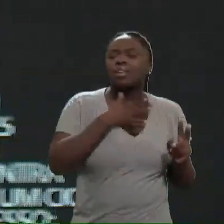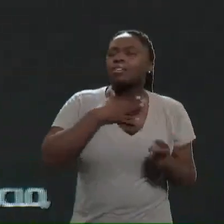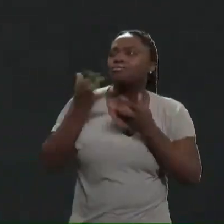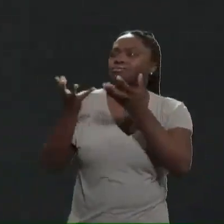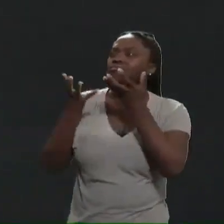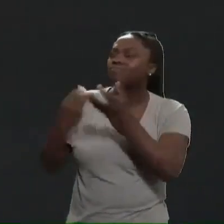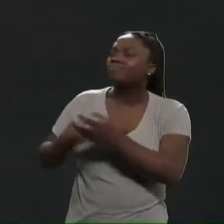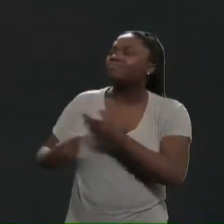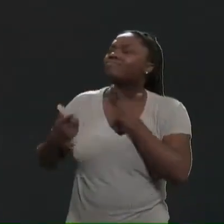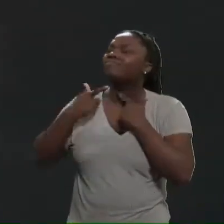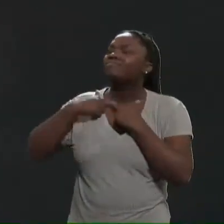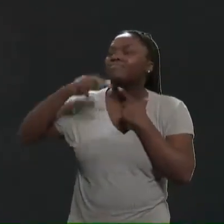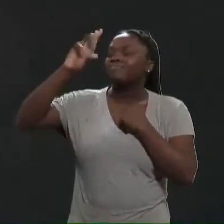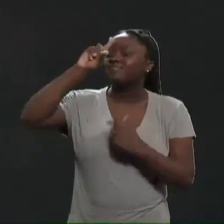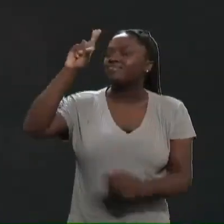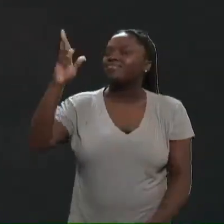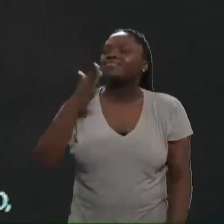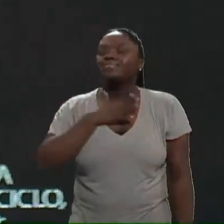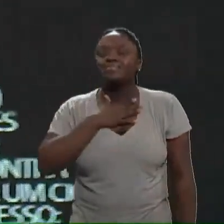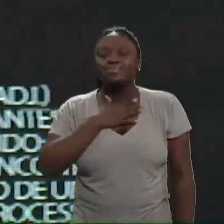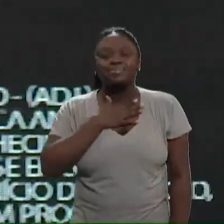mim.